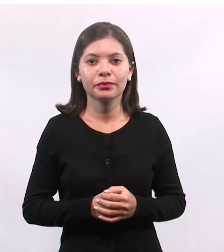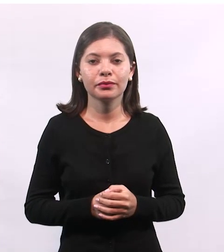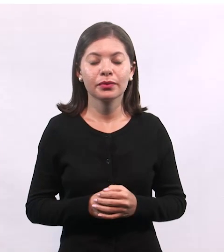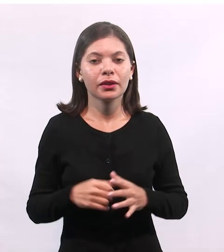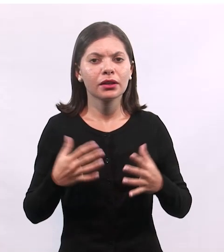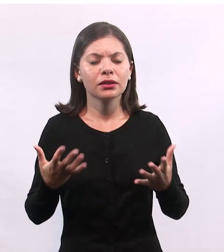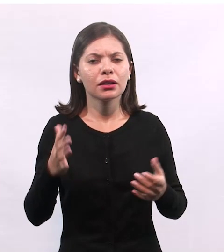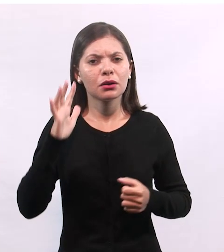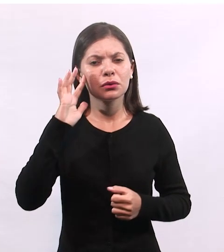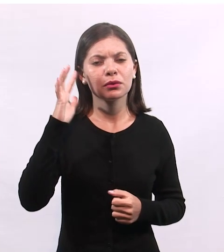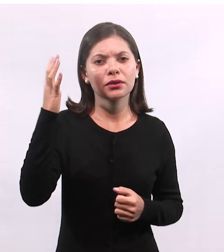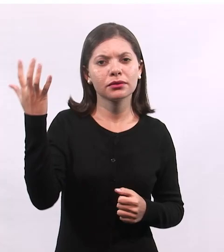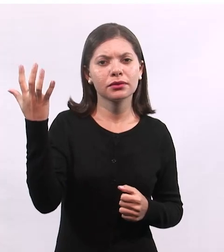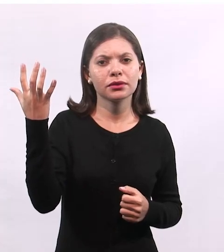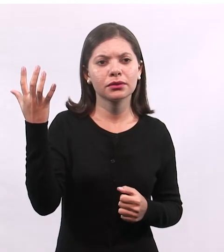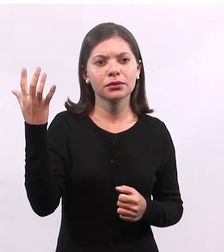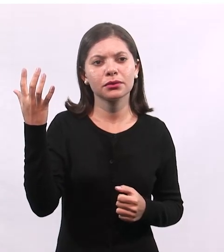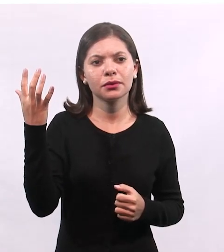o meu evento